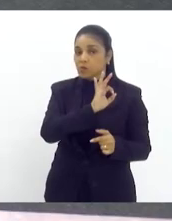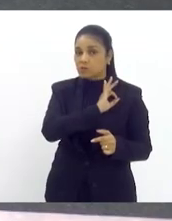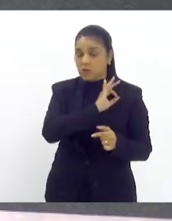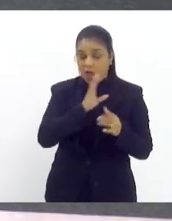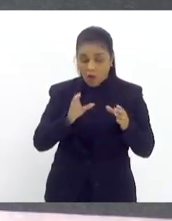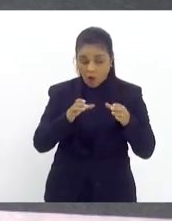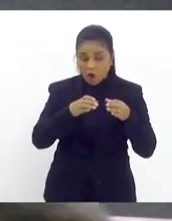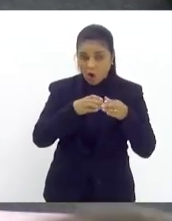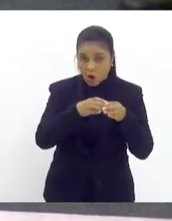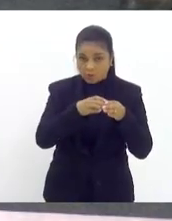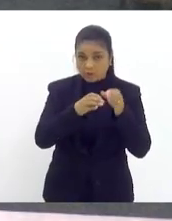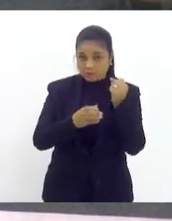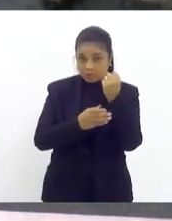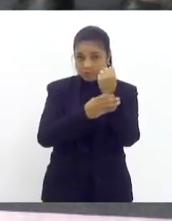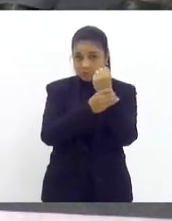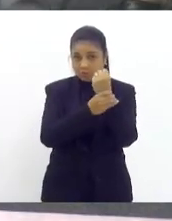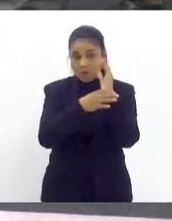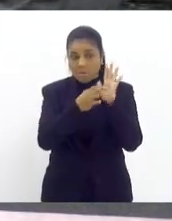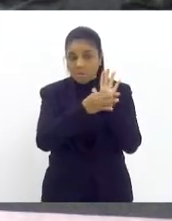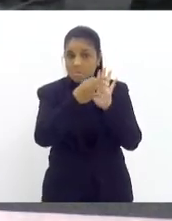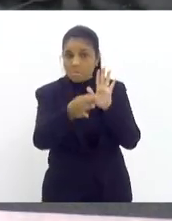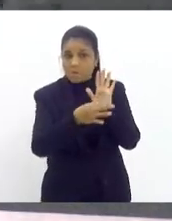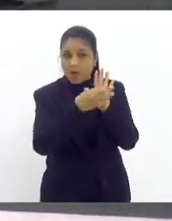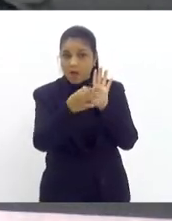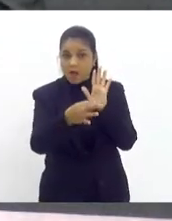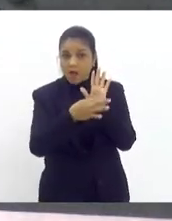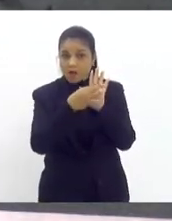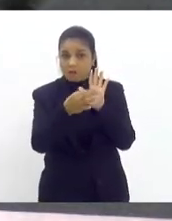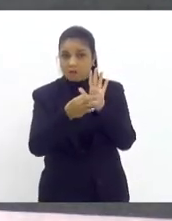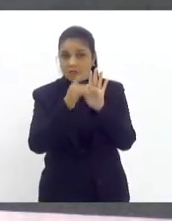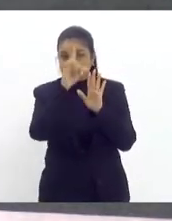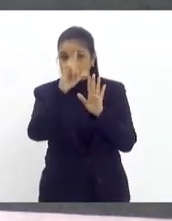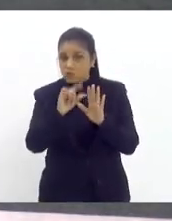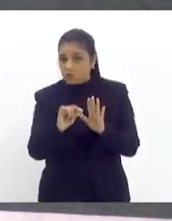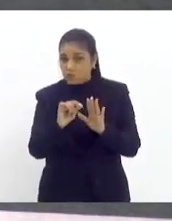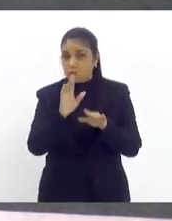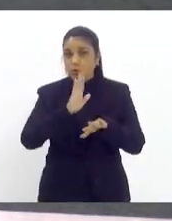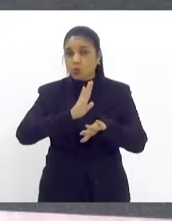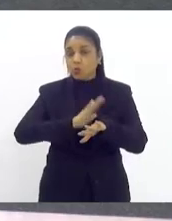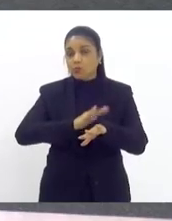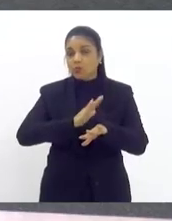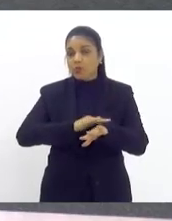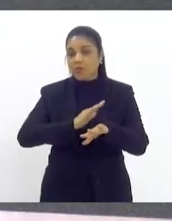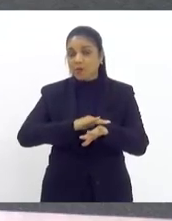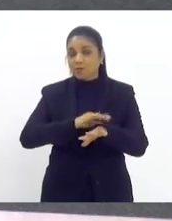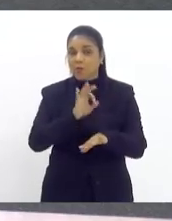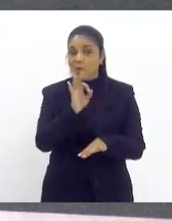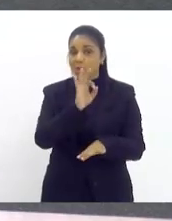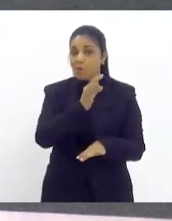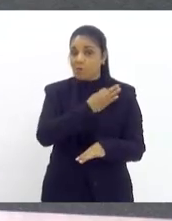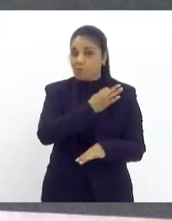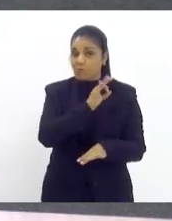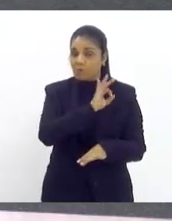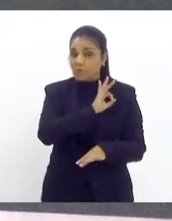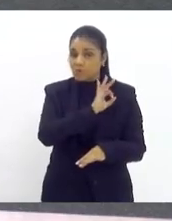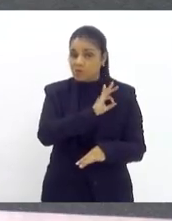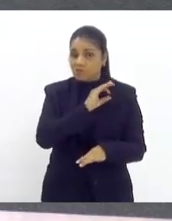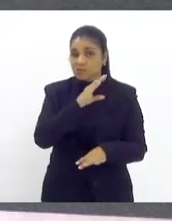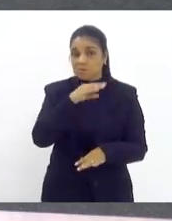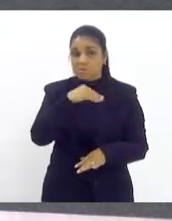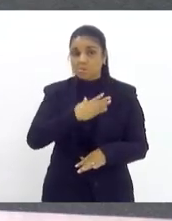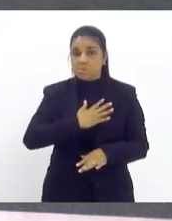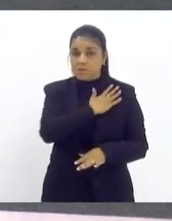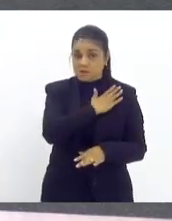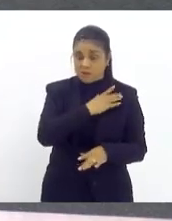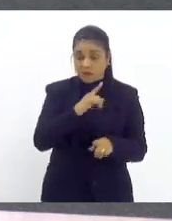segurança ela dá um parecer reduzindo o tempo paga a polícia militar Então os policiais civis